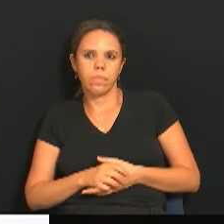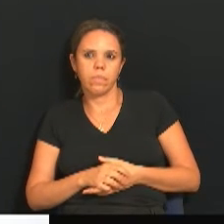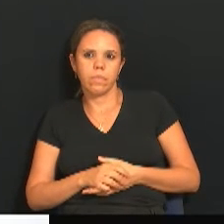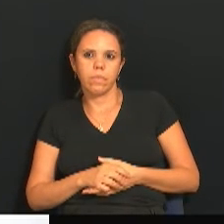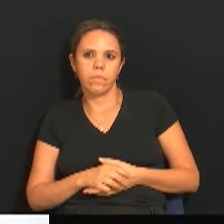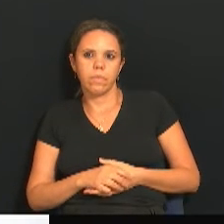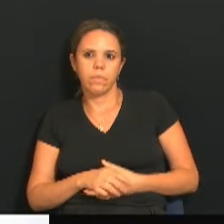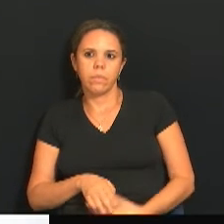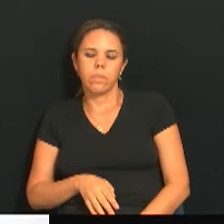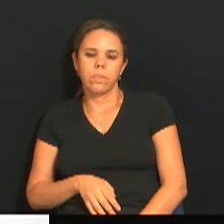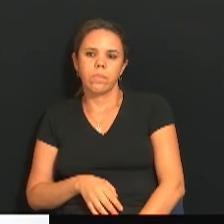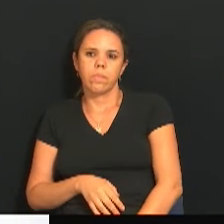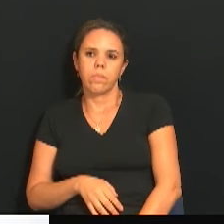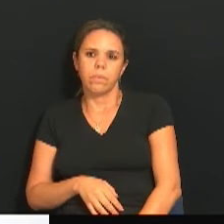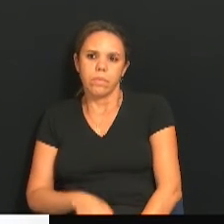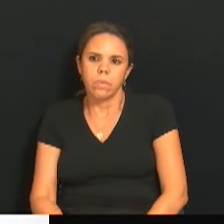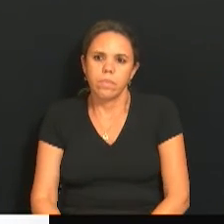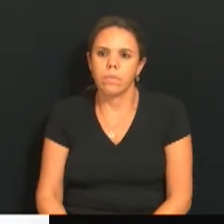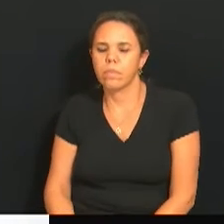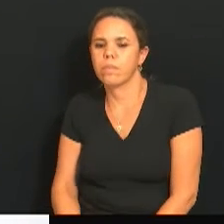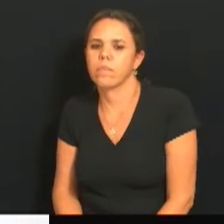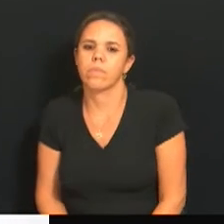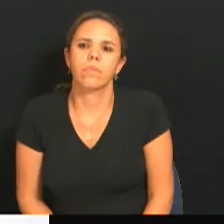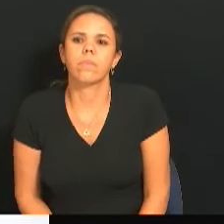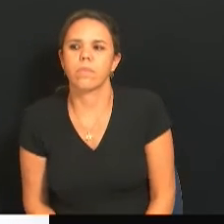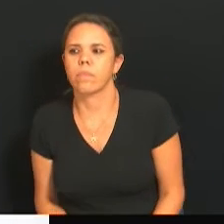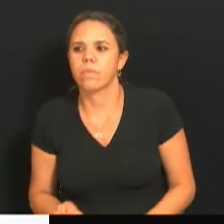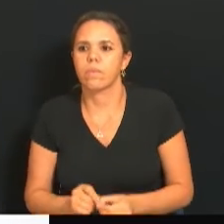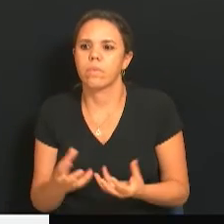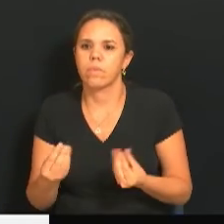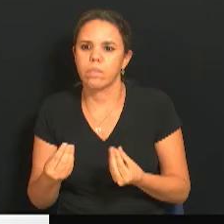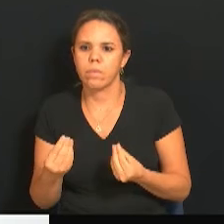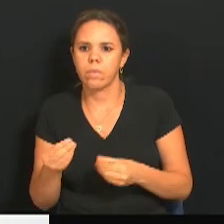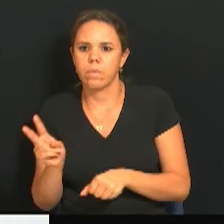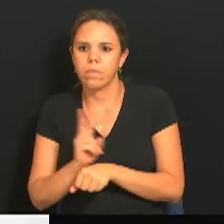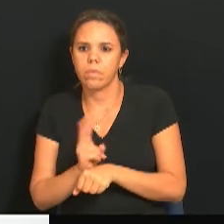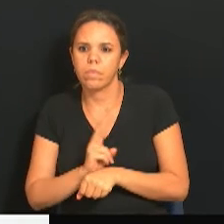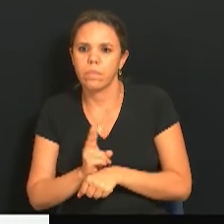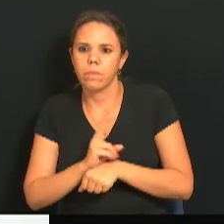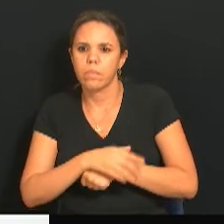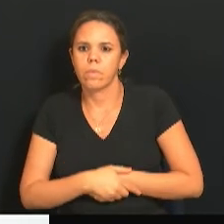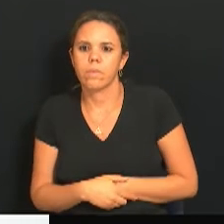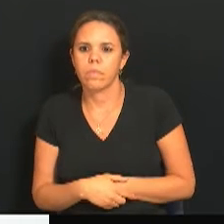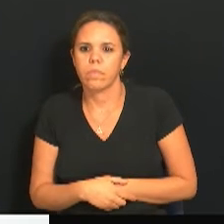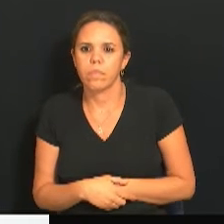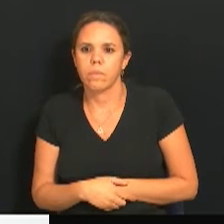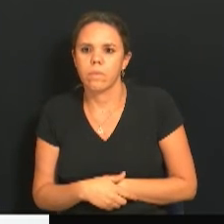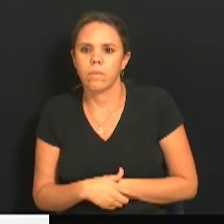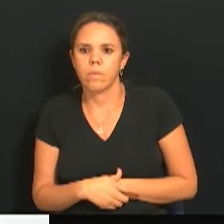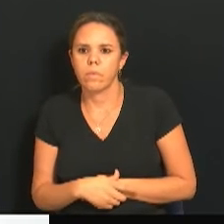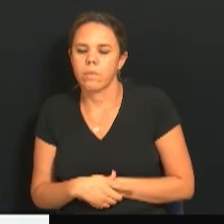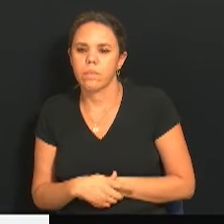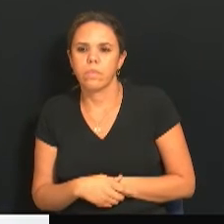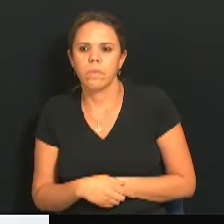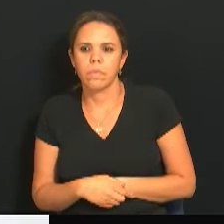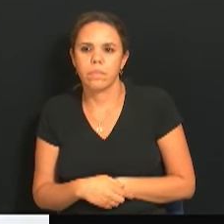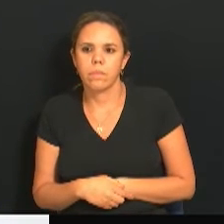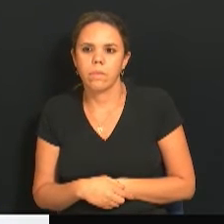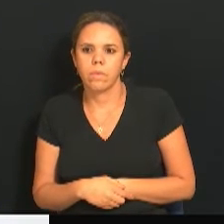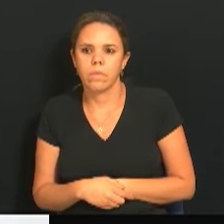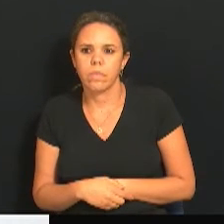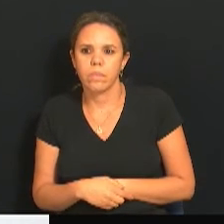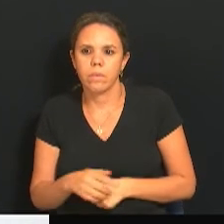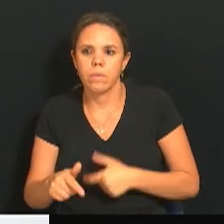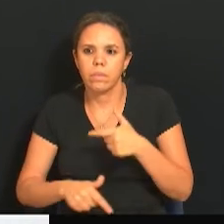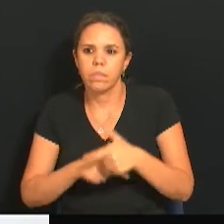muito, vereador, na verdade. Não só a Guarda Municipal, mas a Secretaria de Assistência tem aí